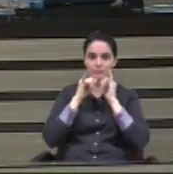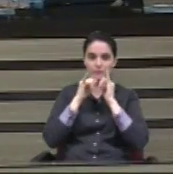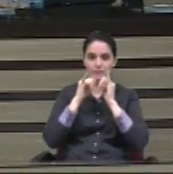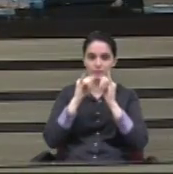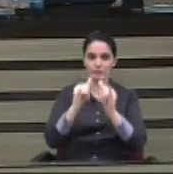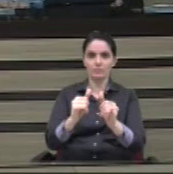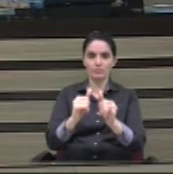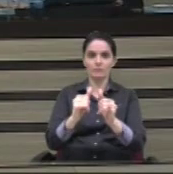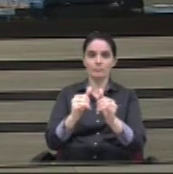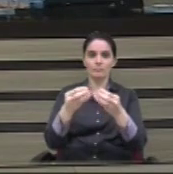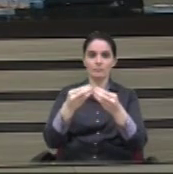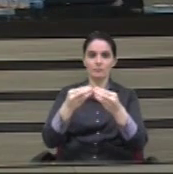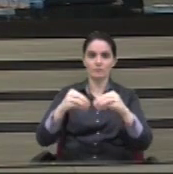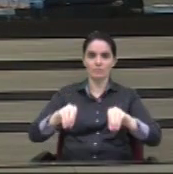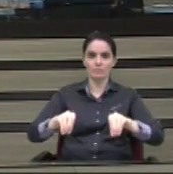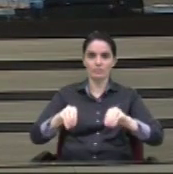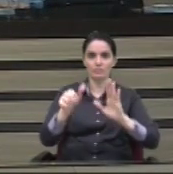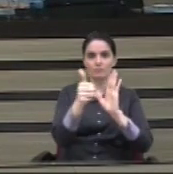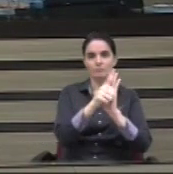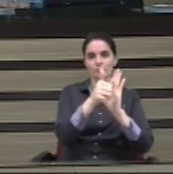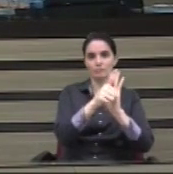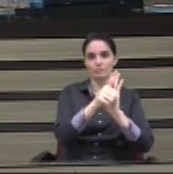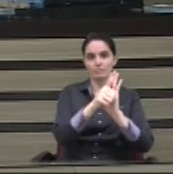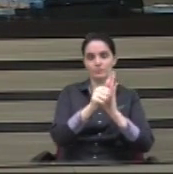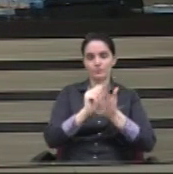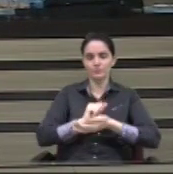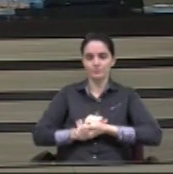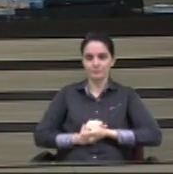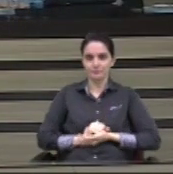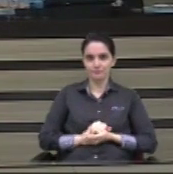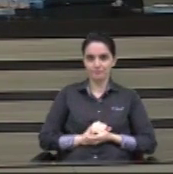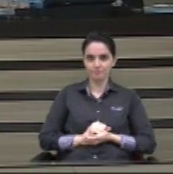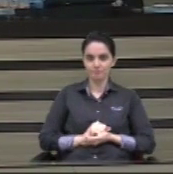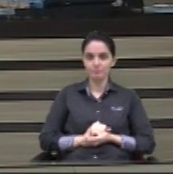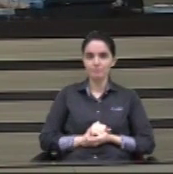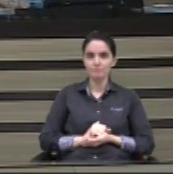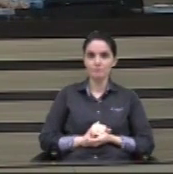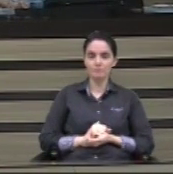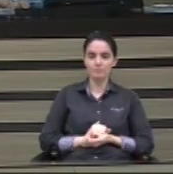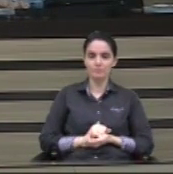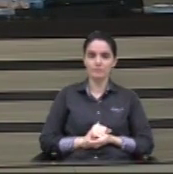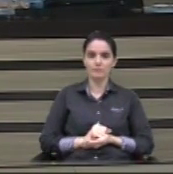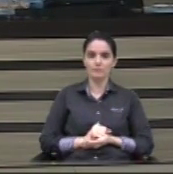novos vereadores que prejudica o item primeiro da pauta.